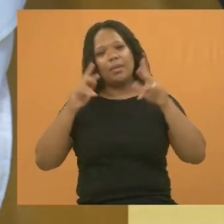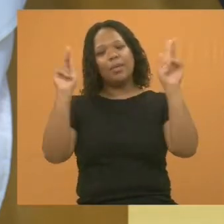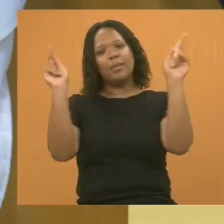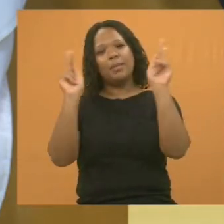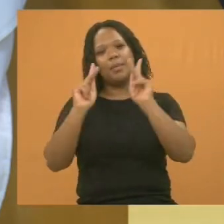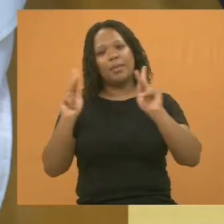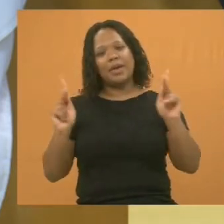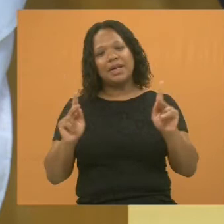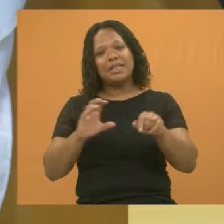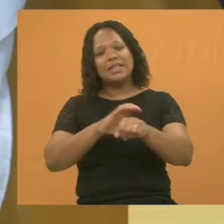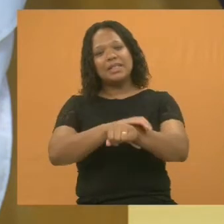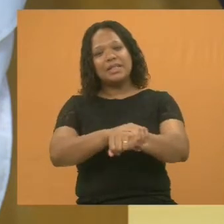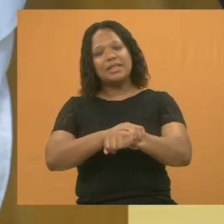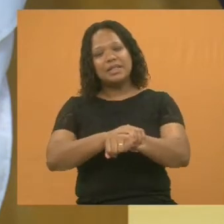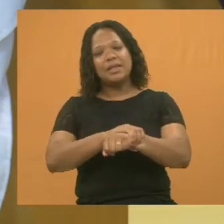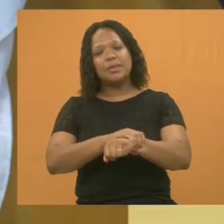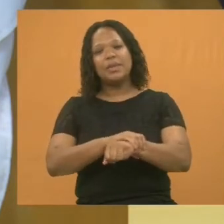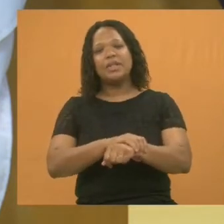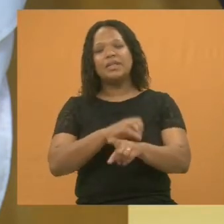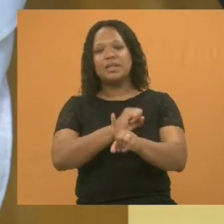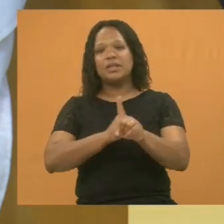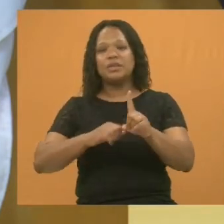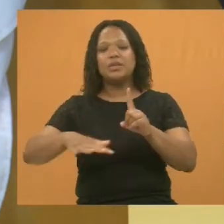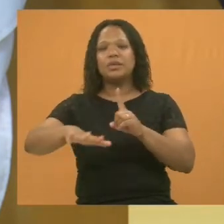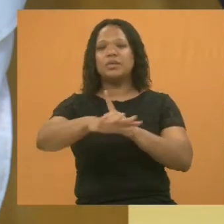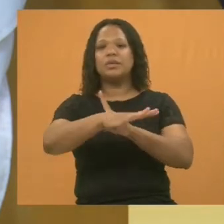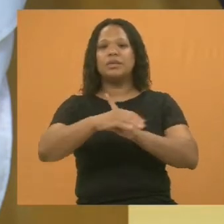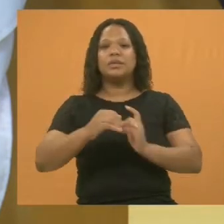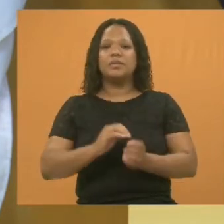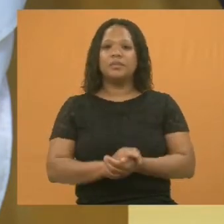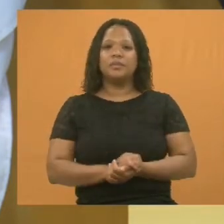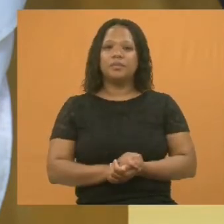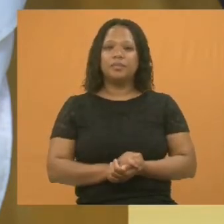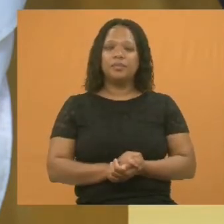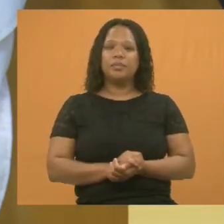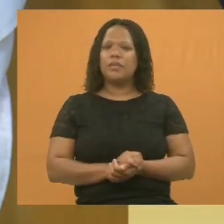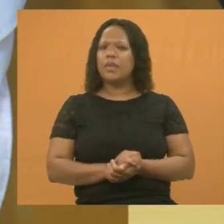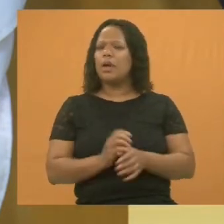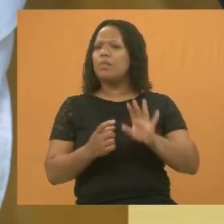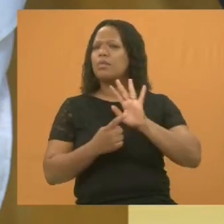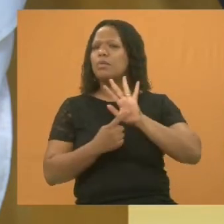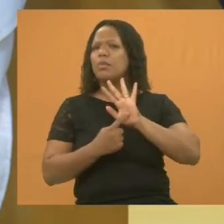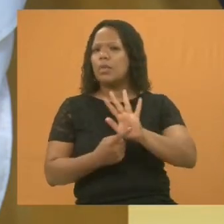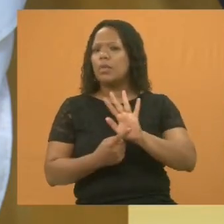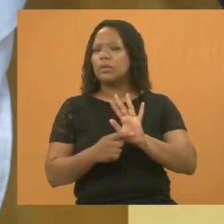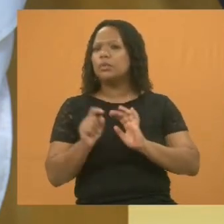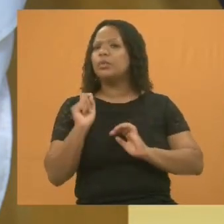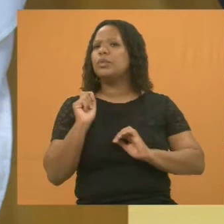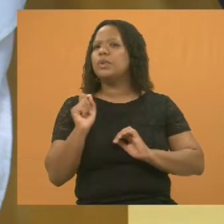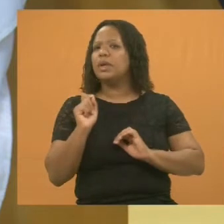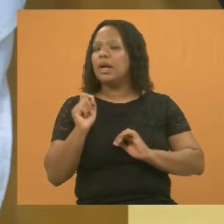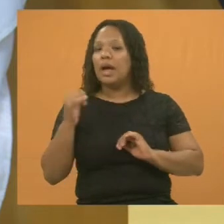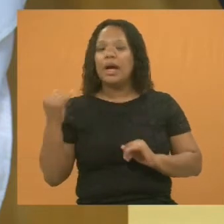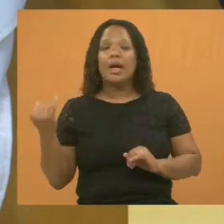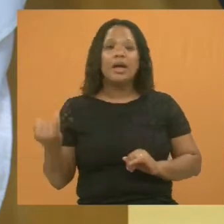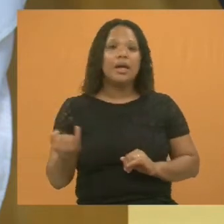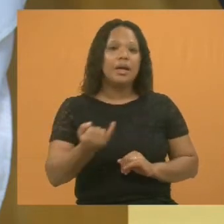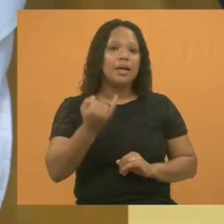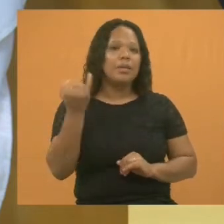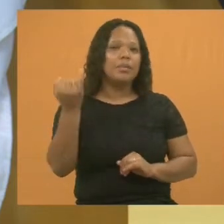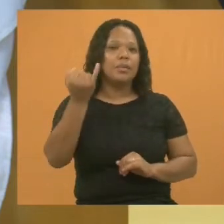de segurança pública e defesa pessoal. Isso mostra exatamente a importância de